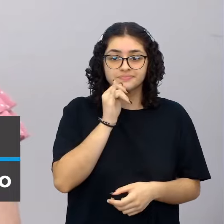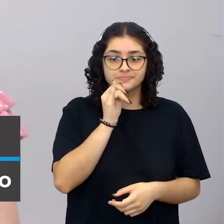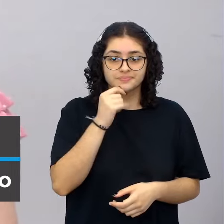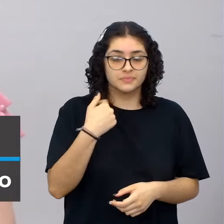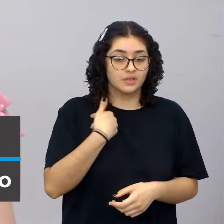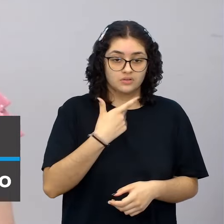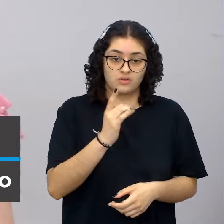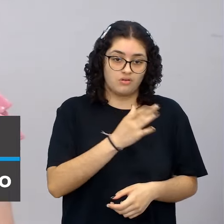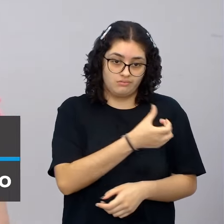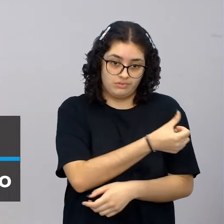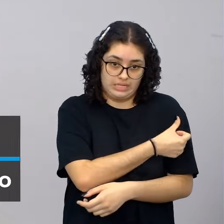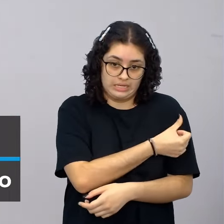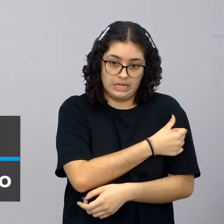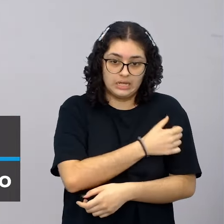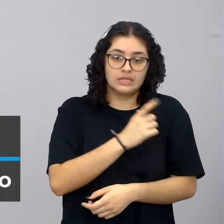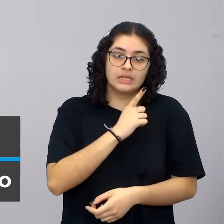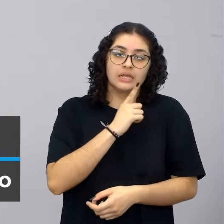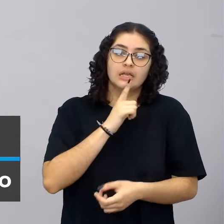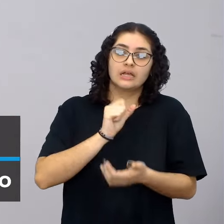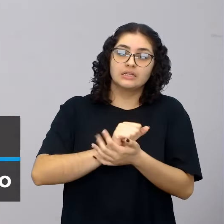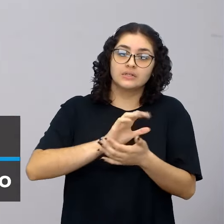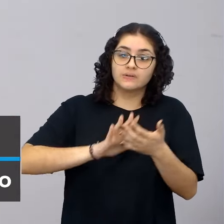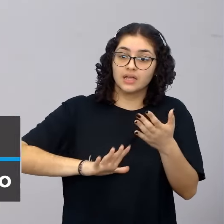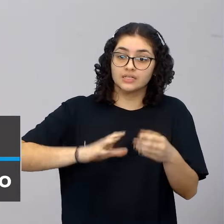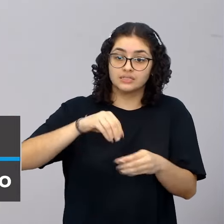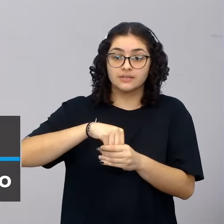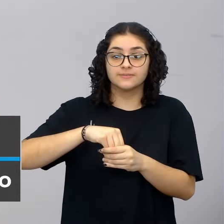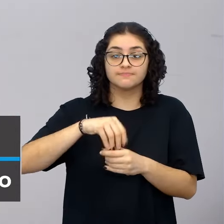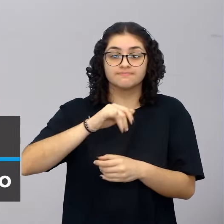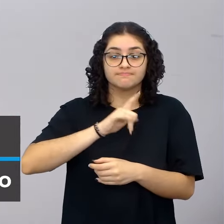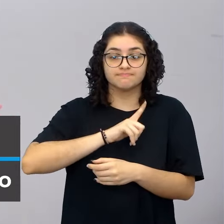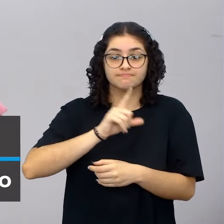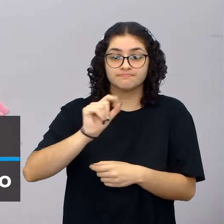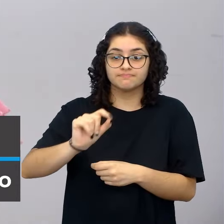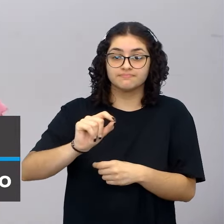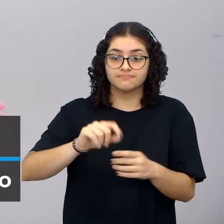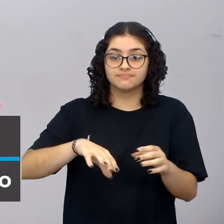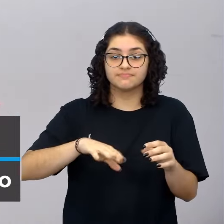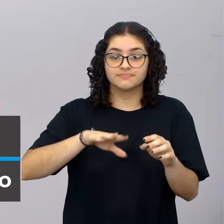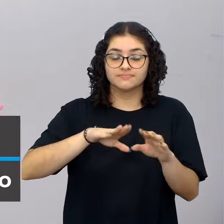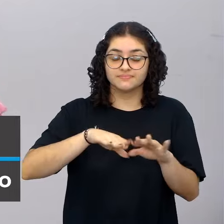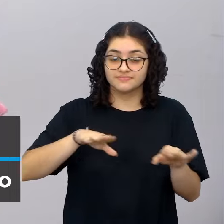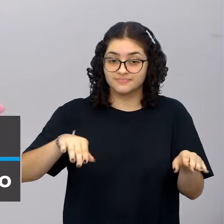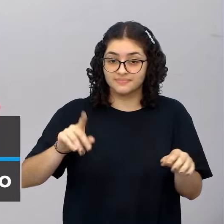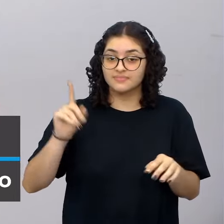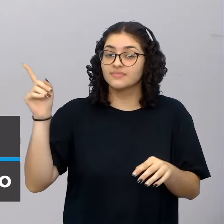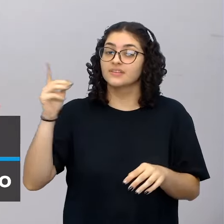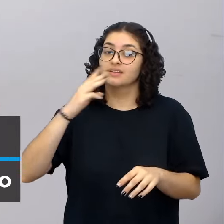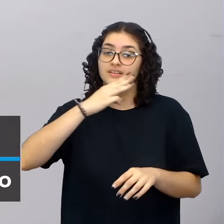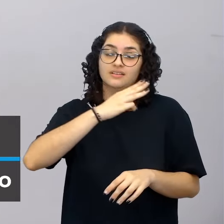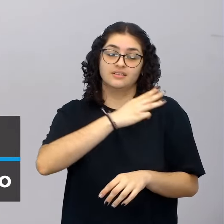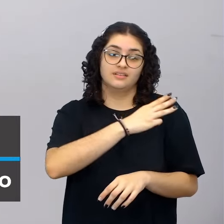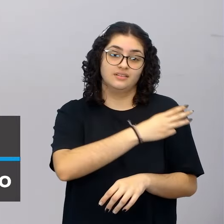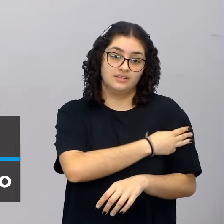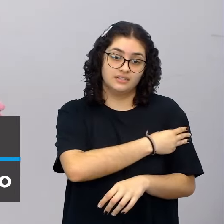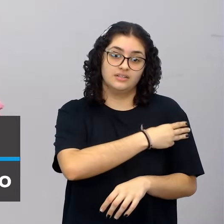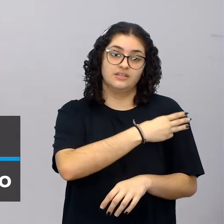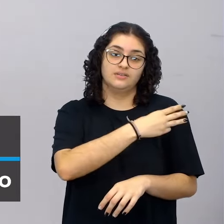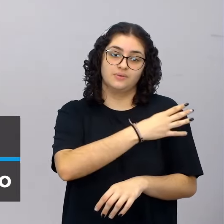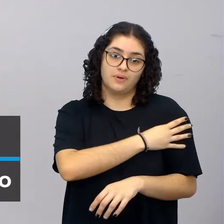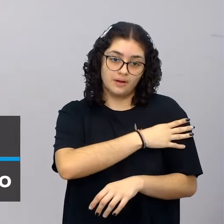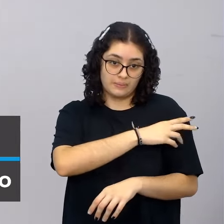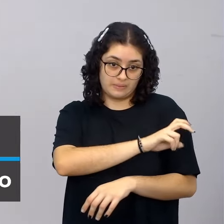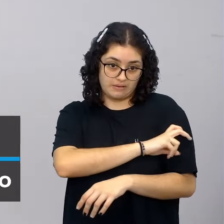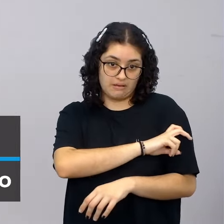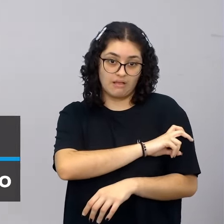tinha do 6º ano, algumas atividades, a gente entende assim, essa criança que já está lá no 3º, no 4º, no 5º, quando